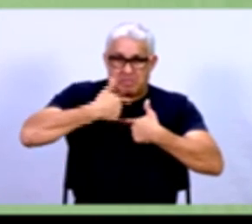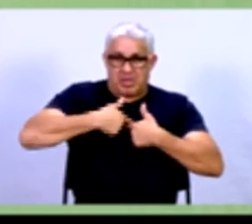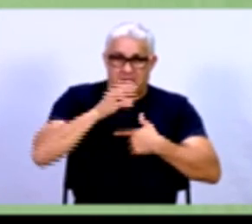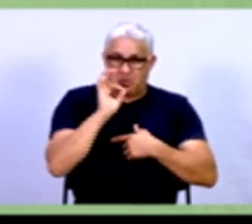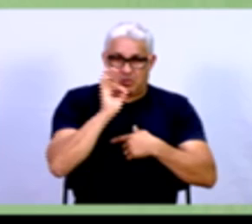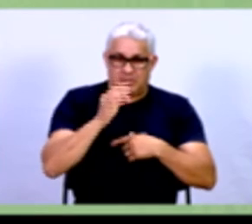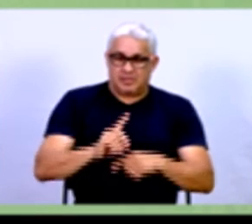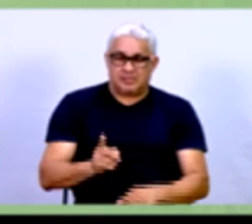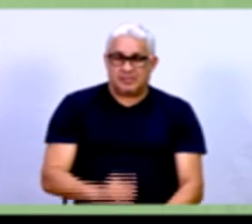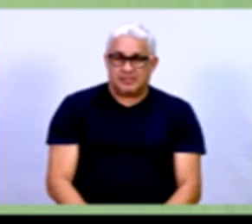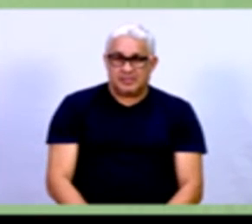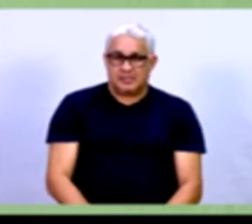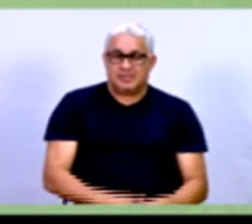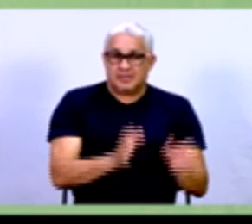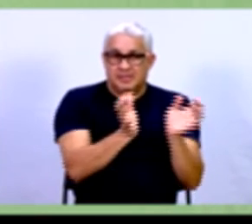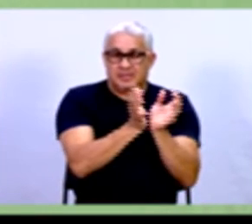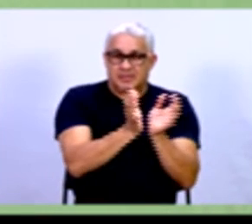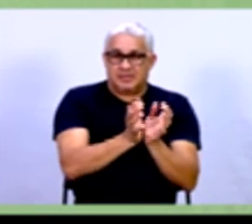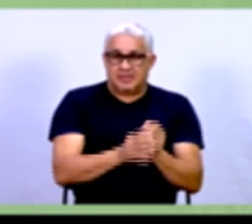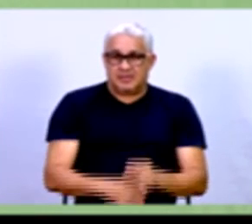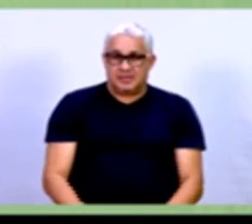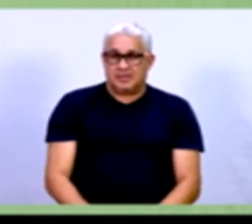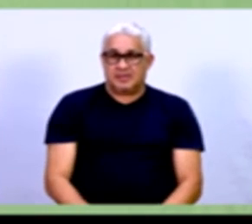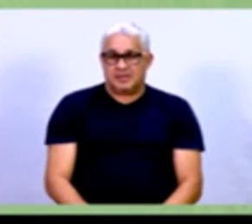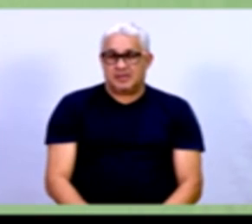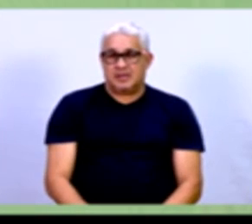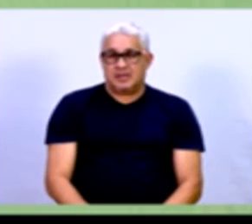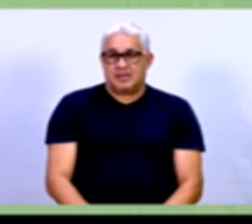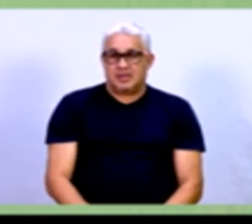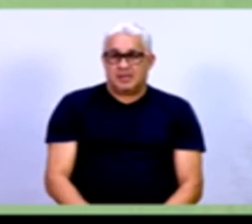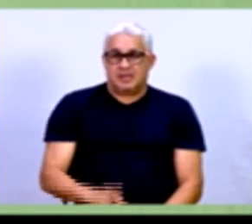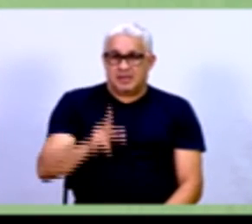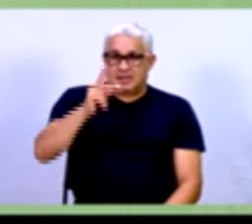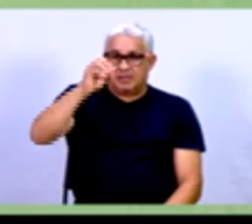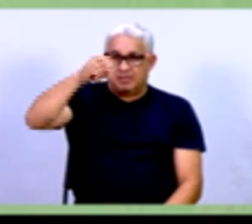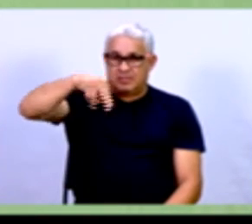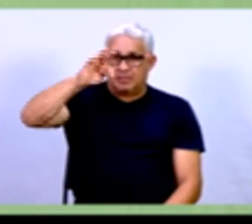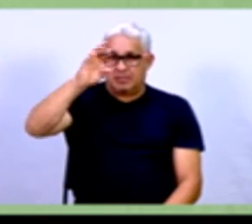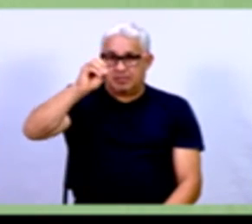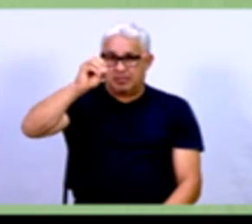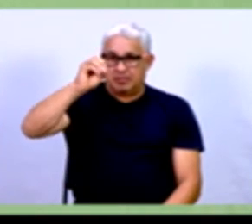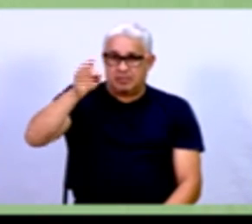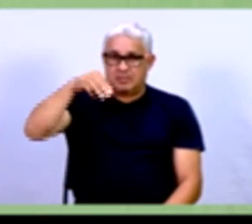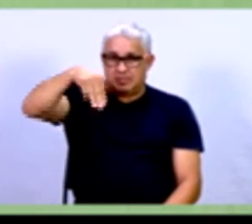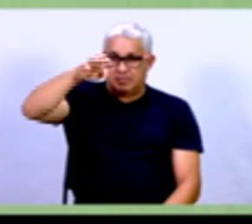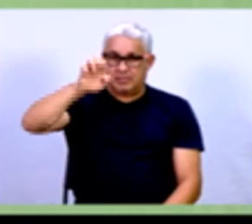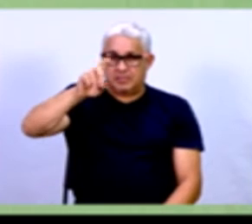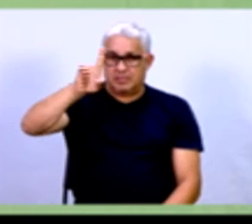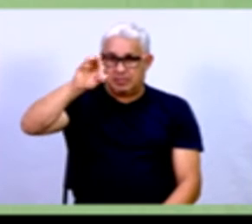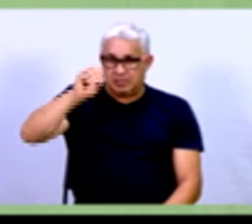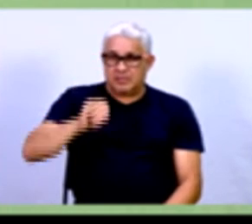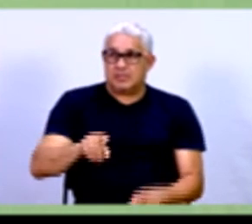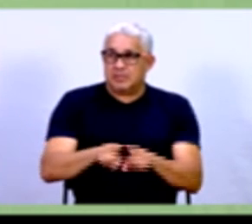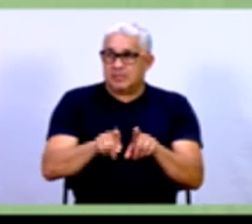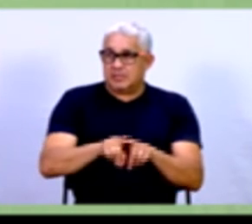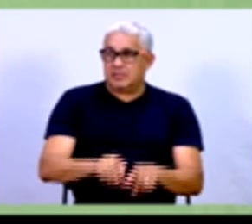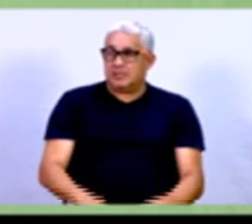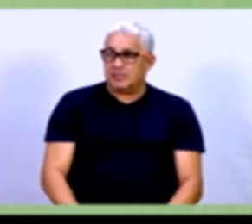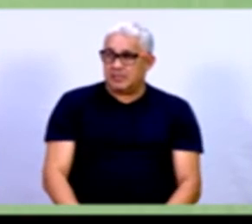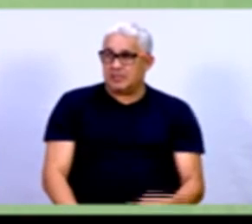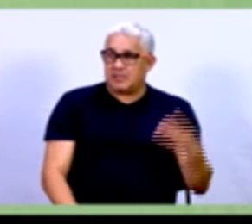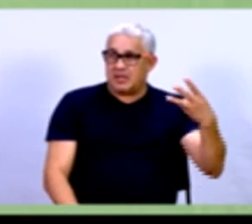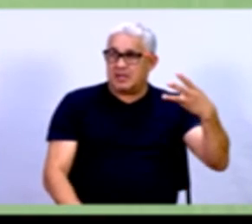o número de classes, o ponto médio de cada intervalo de classes, a frequência relativa e a